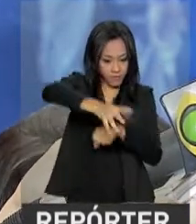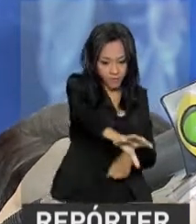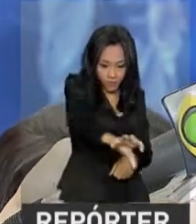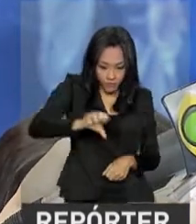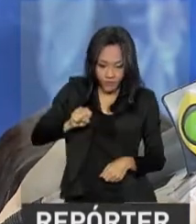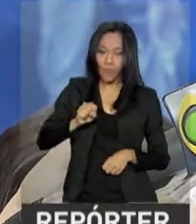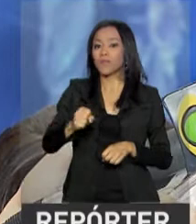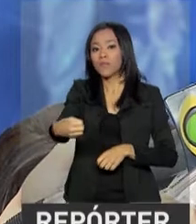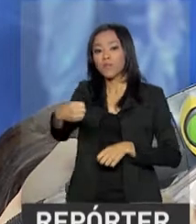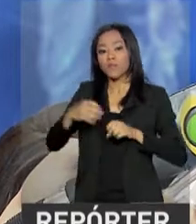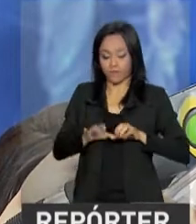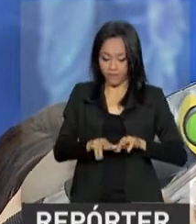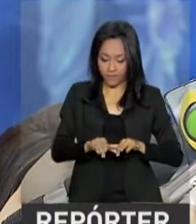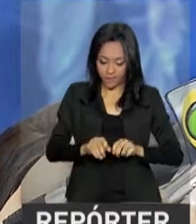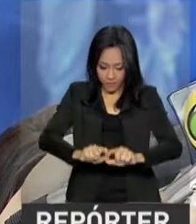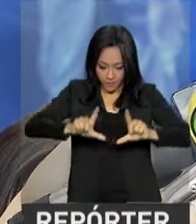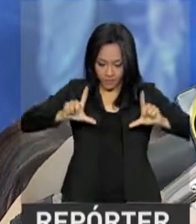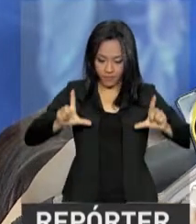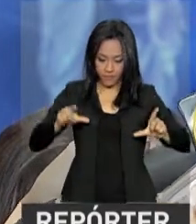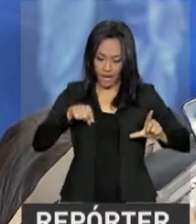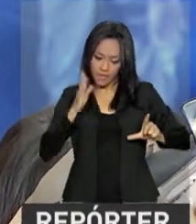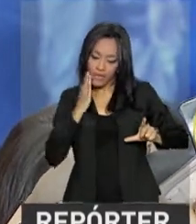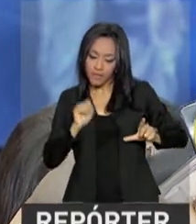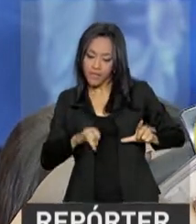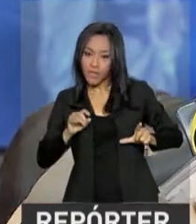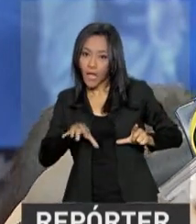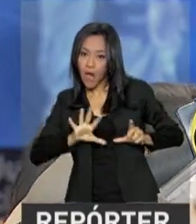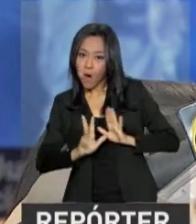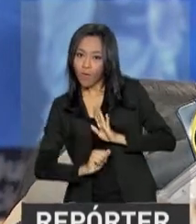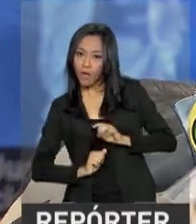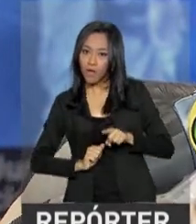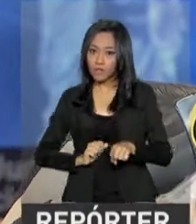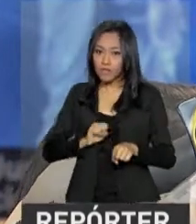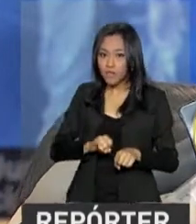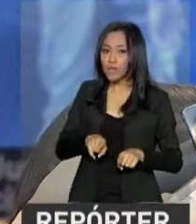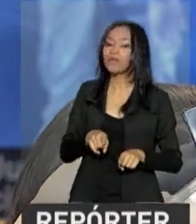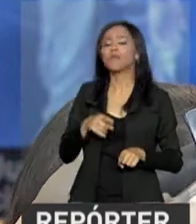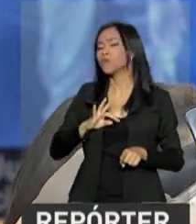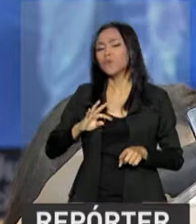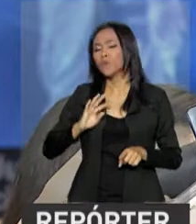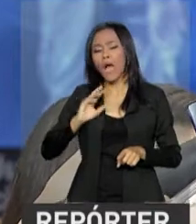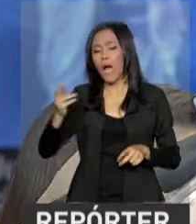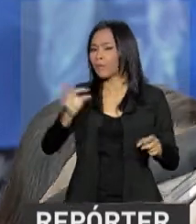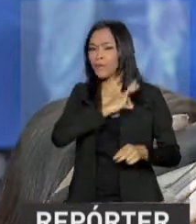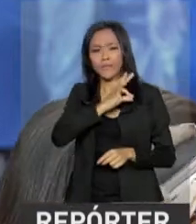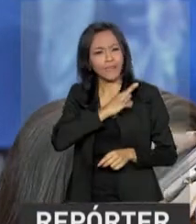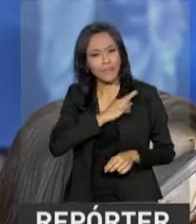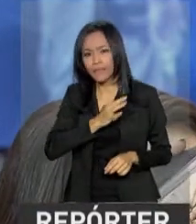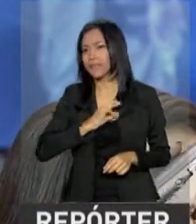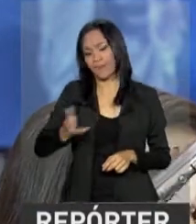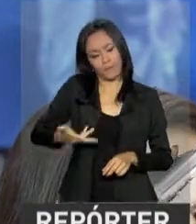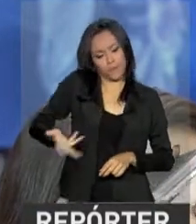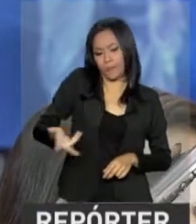aquele veículo estava irregular se aquele veículo roubado ou a algum outro tipo de registo imediatamente a polícia rodoviária federal